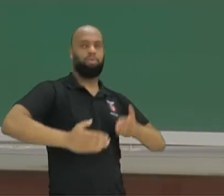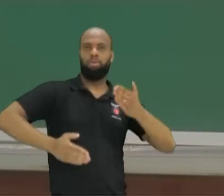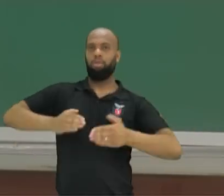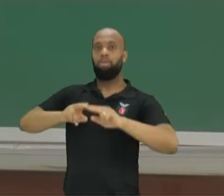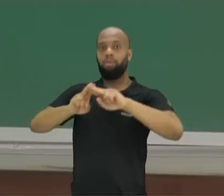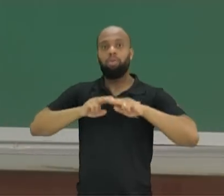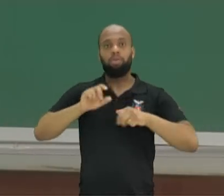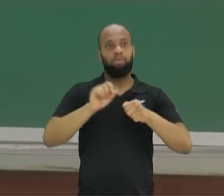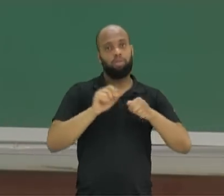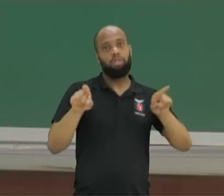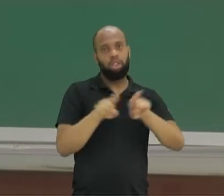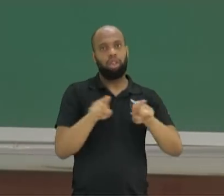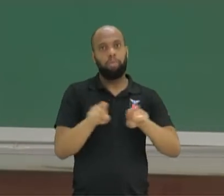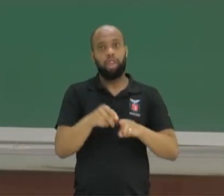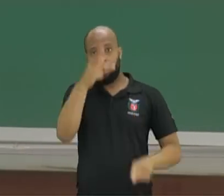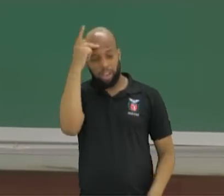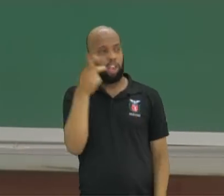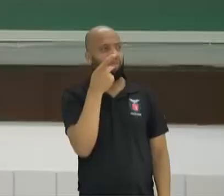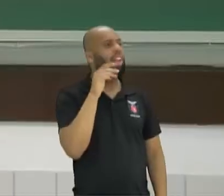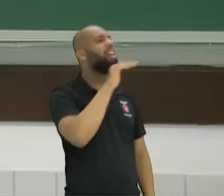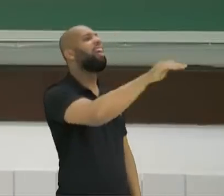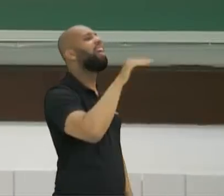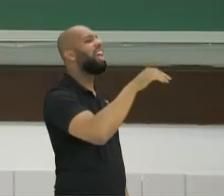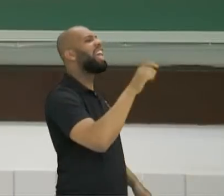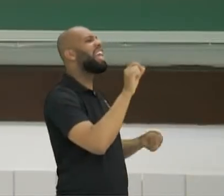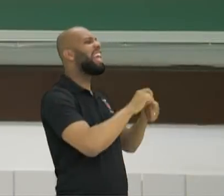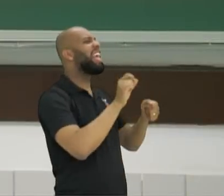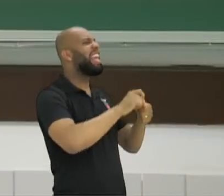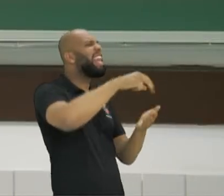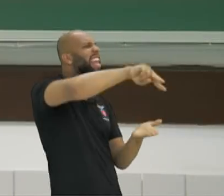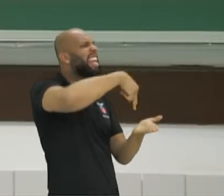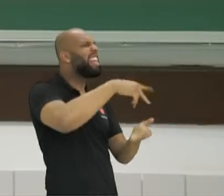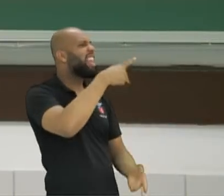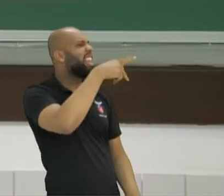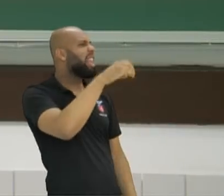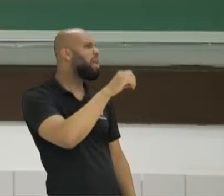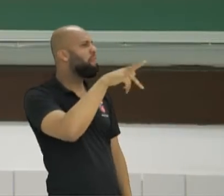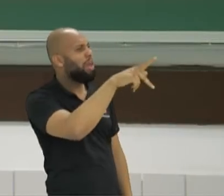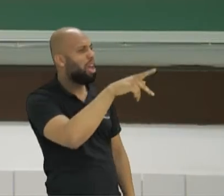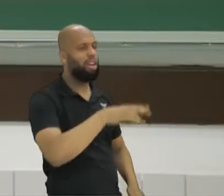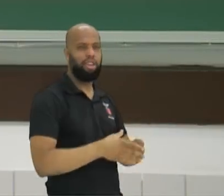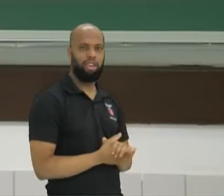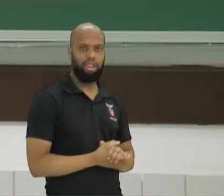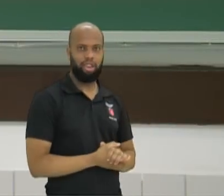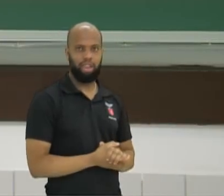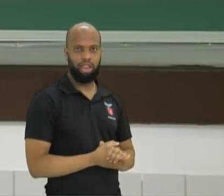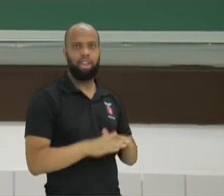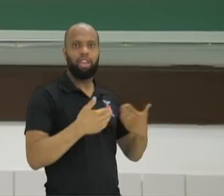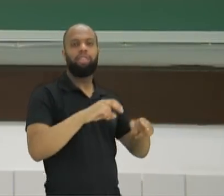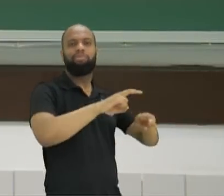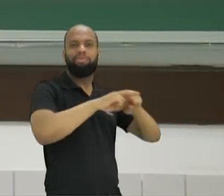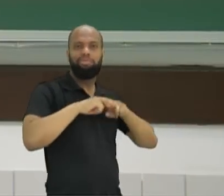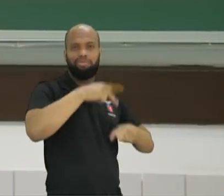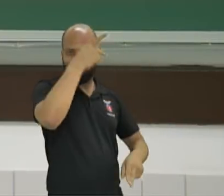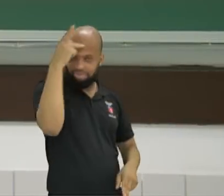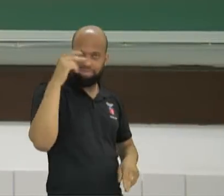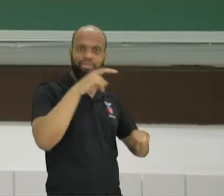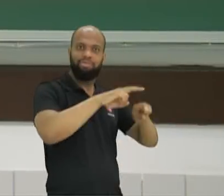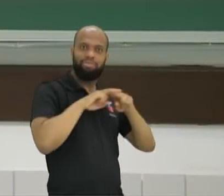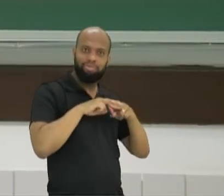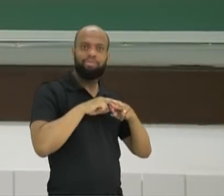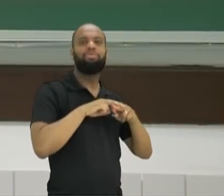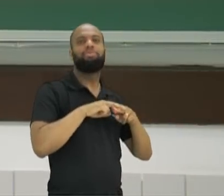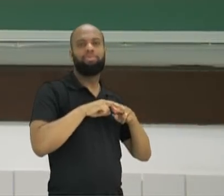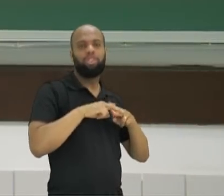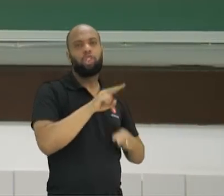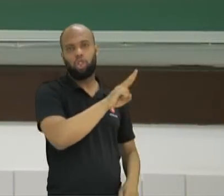isso acabou influenciando as pessoas que diziam para ele: "Ei, Sam, faz aí aquele popping", né? E foi daí que ele